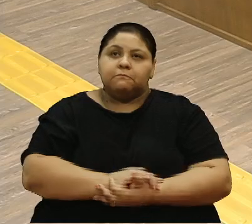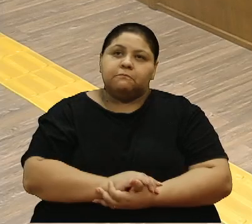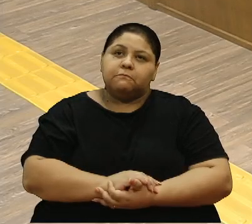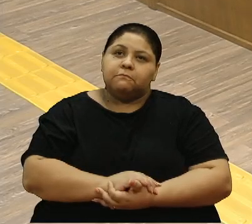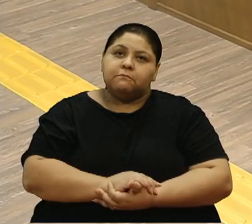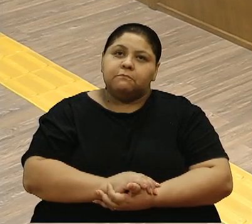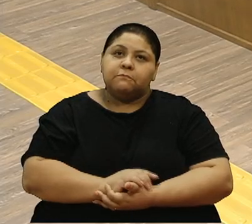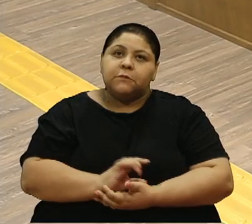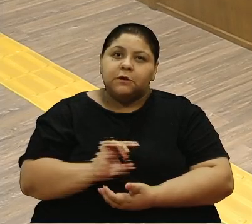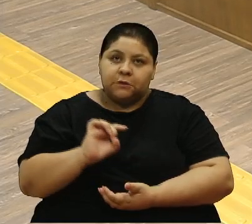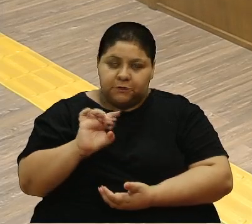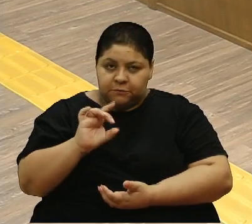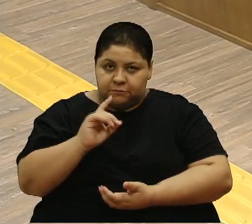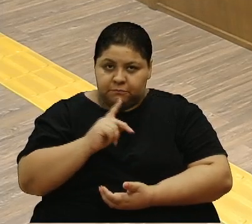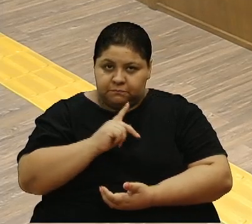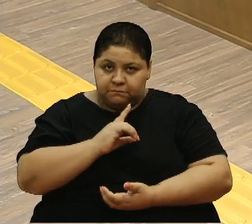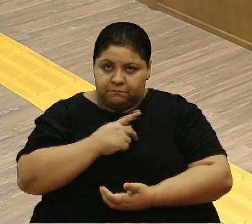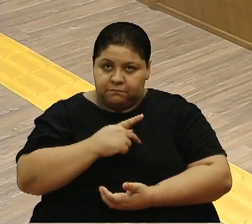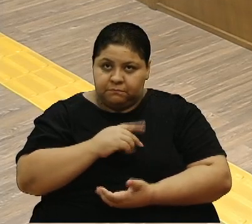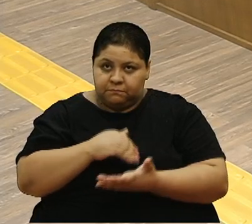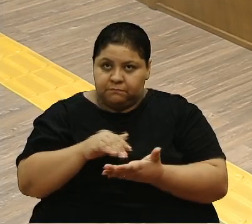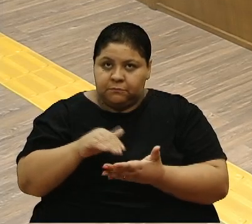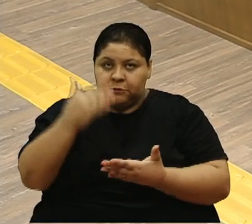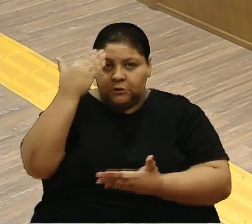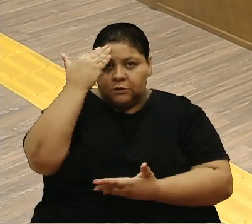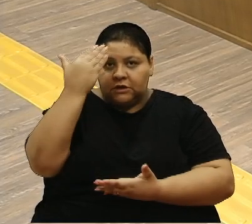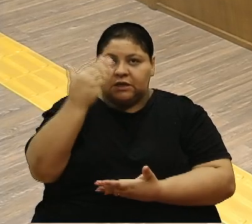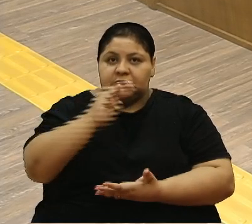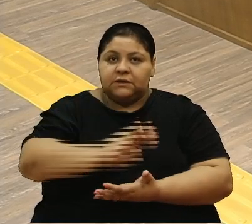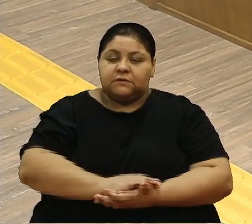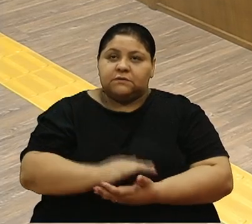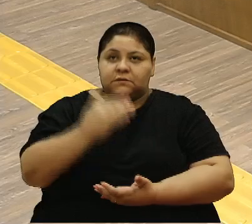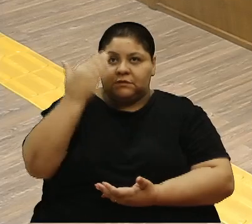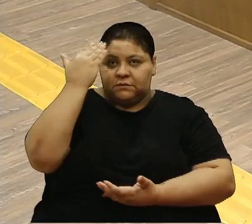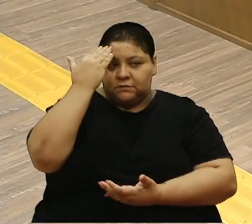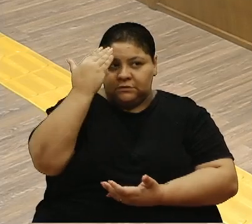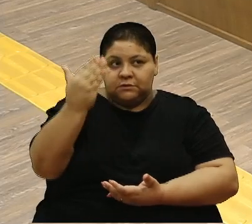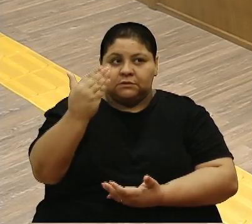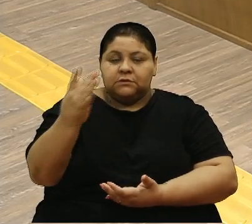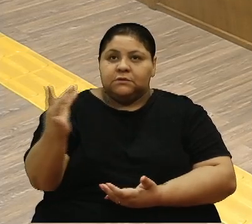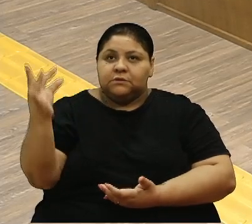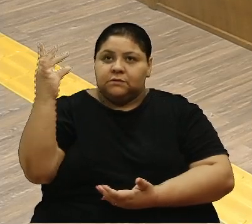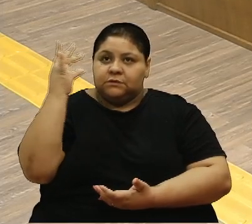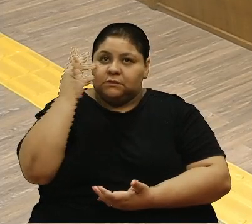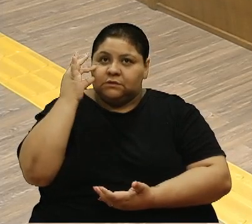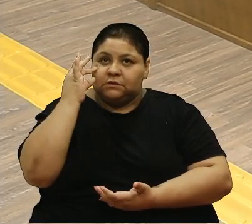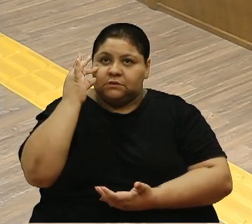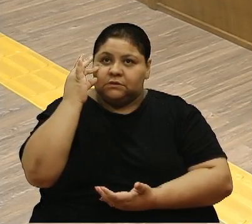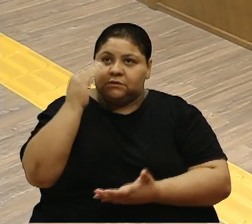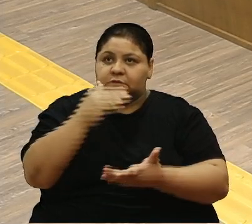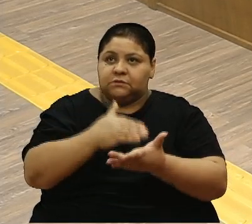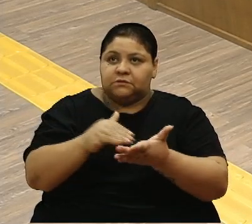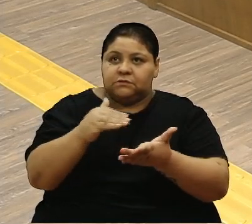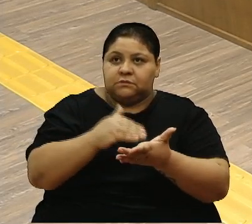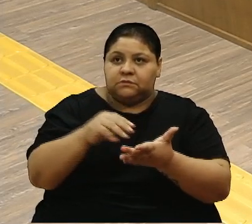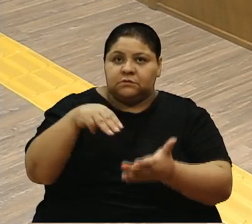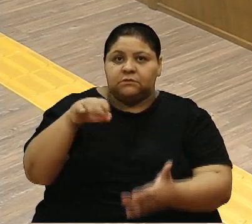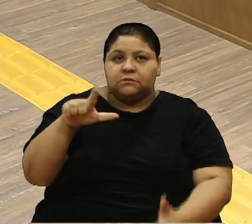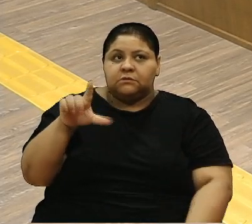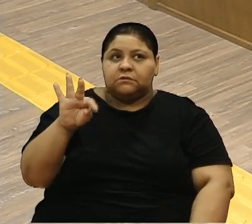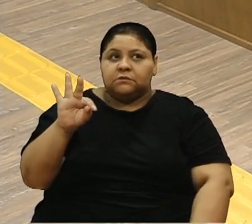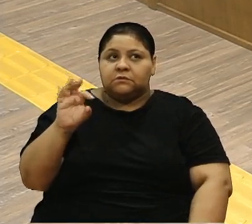Isso, secretário. É isso aí. Muito obrigado. Agradeço a presença do secretário